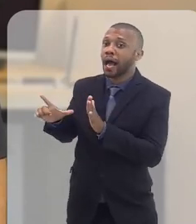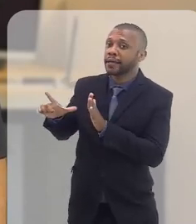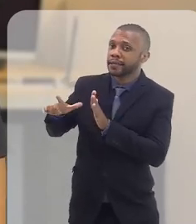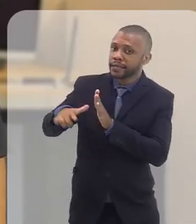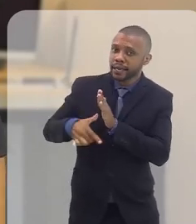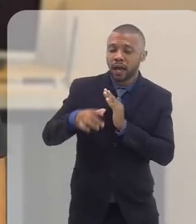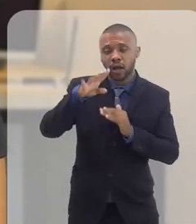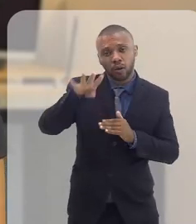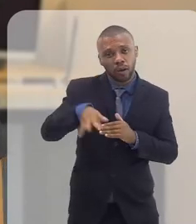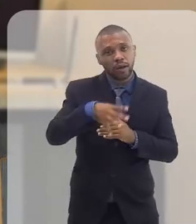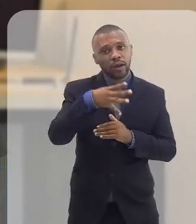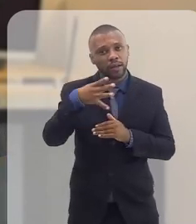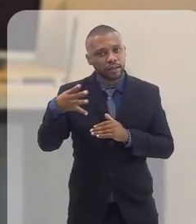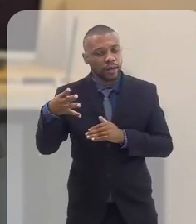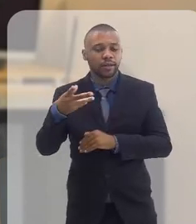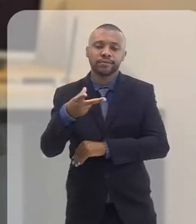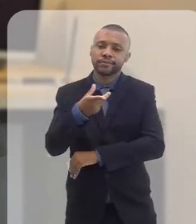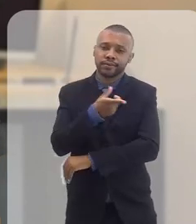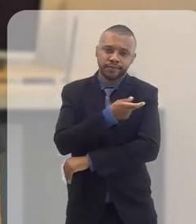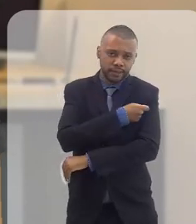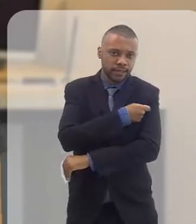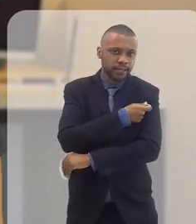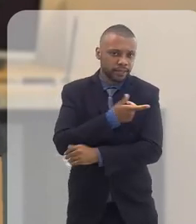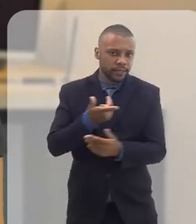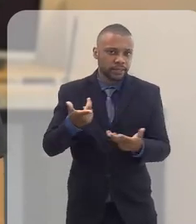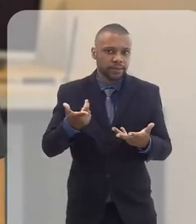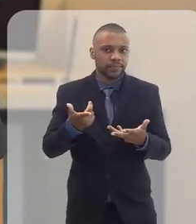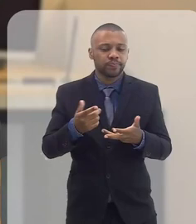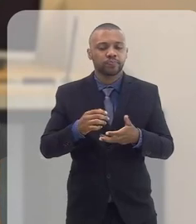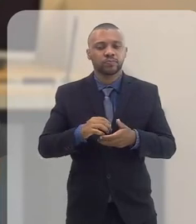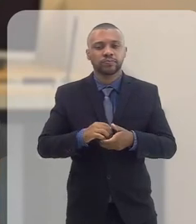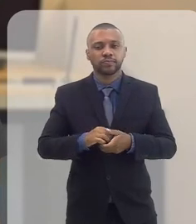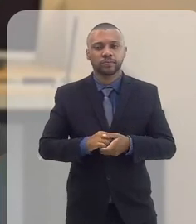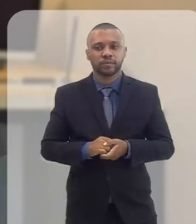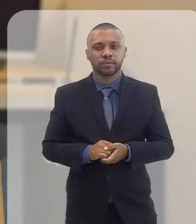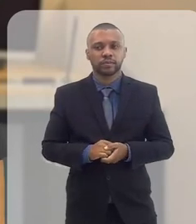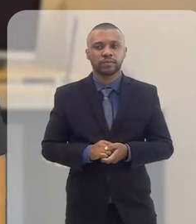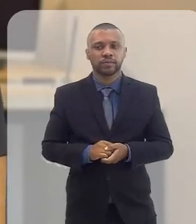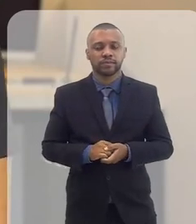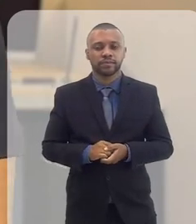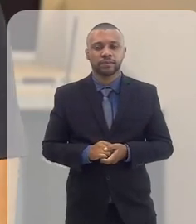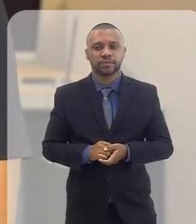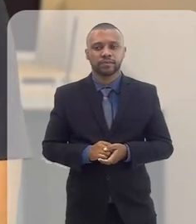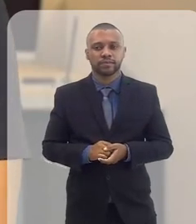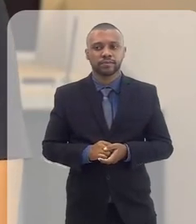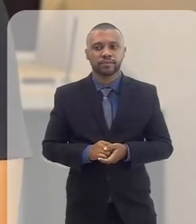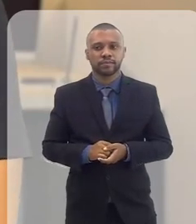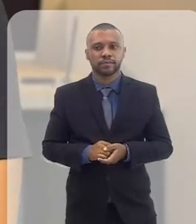saúde, atrasaram, né, o calendário Exatamente.